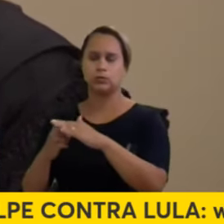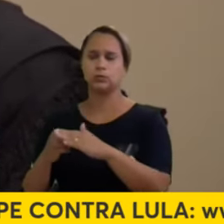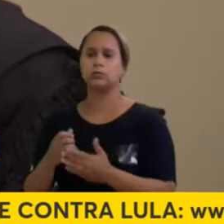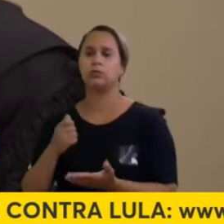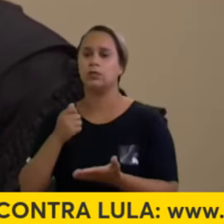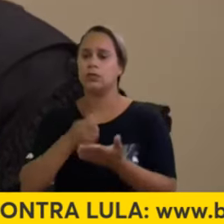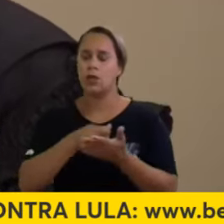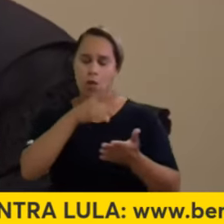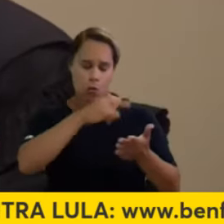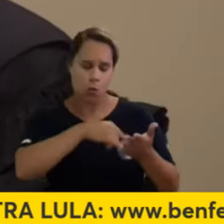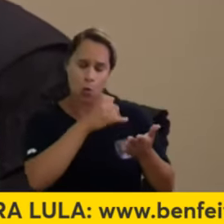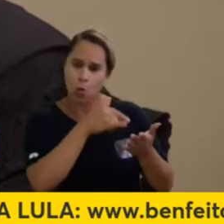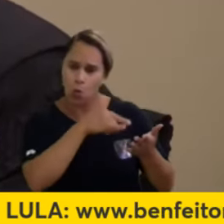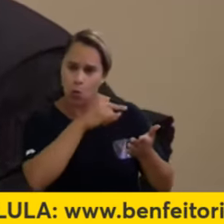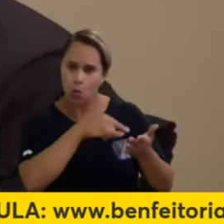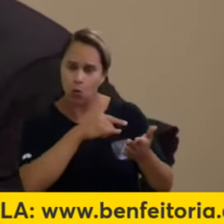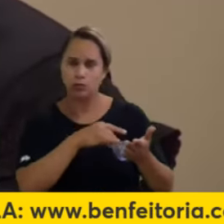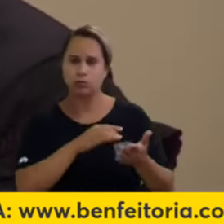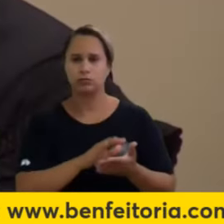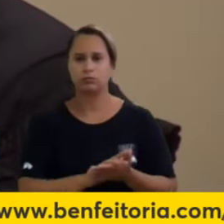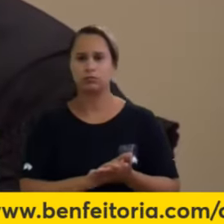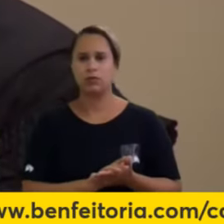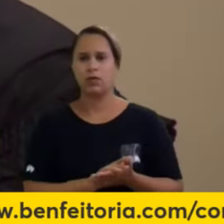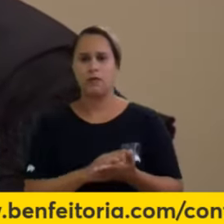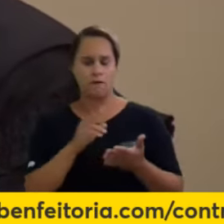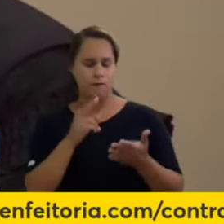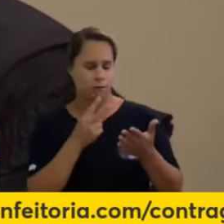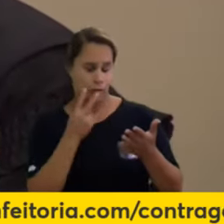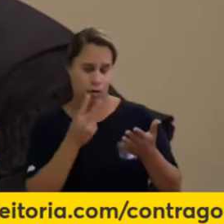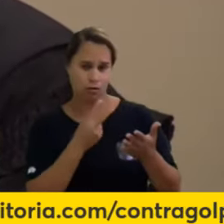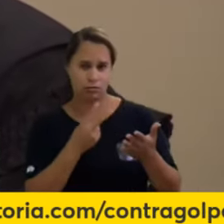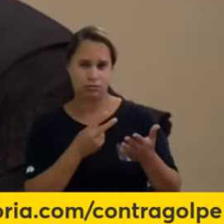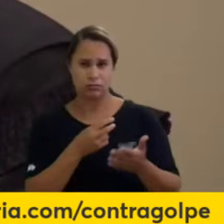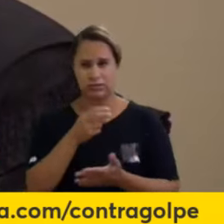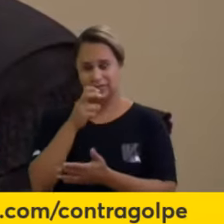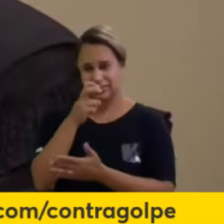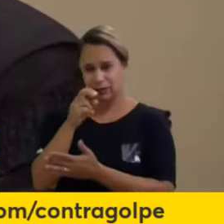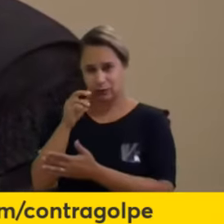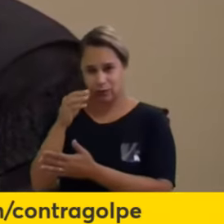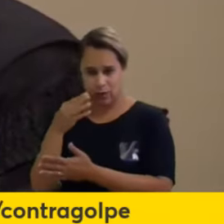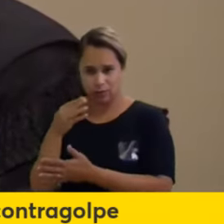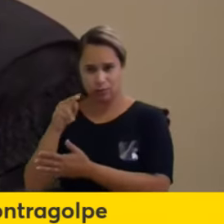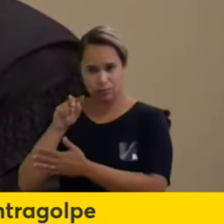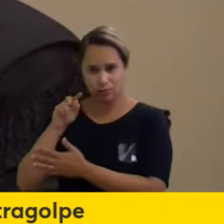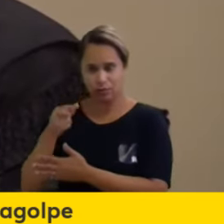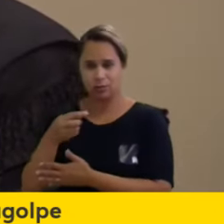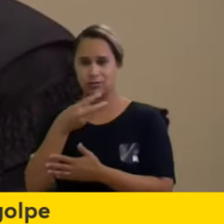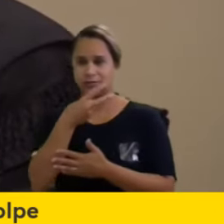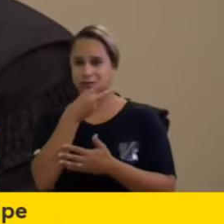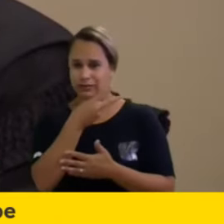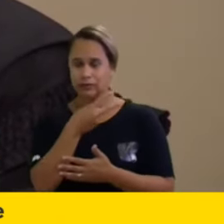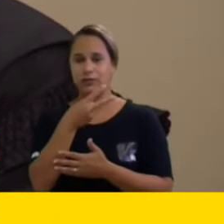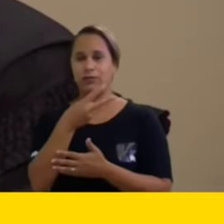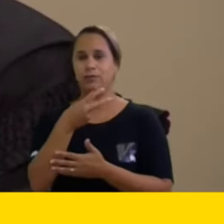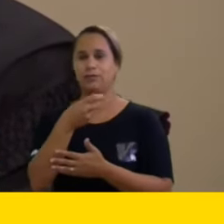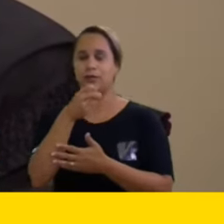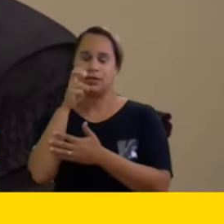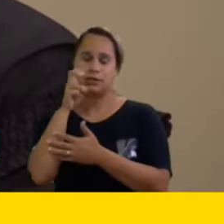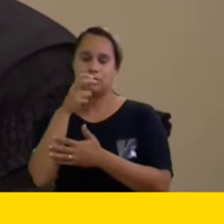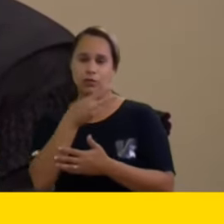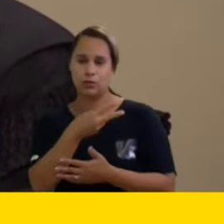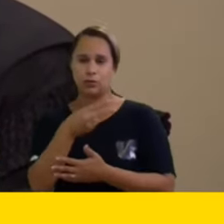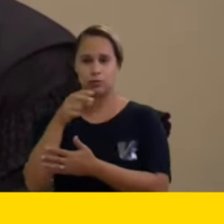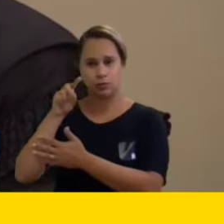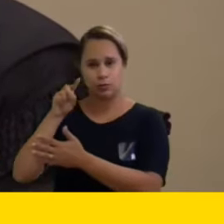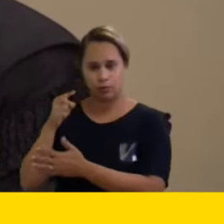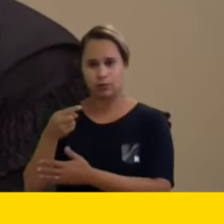aproximadamente que eu não vou fazer menção os valores piros 54.000 54.000 52.000 71.000 e